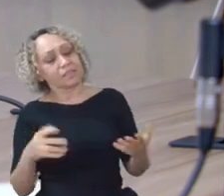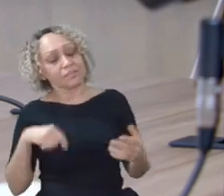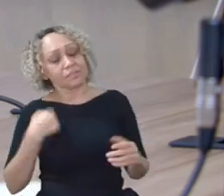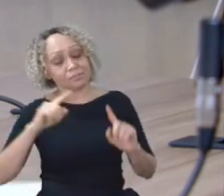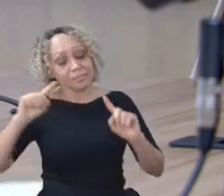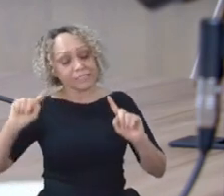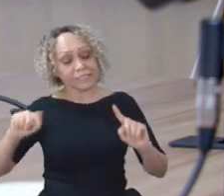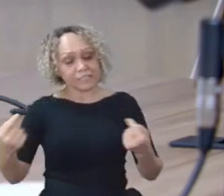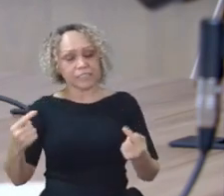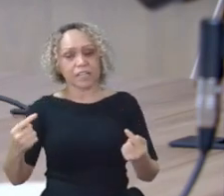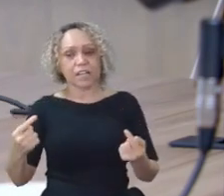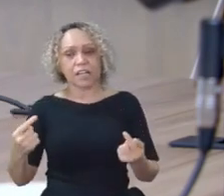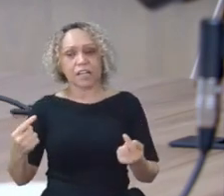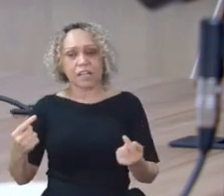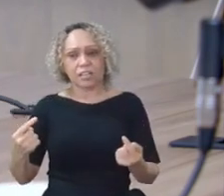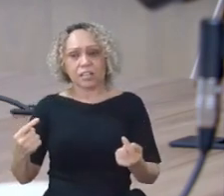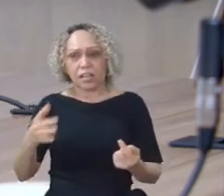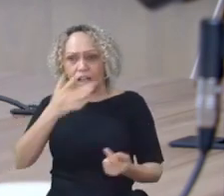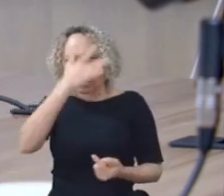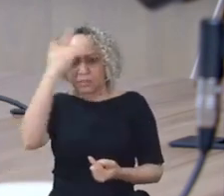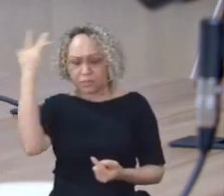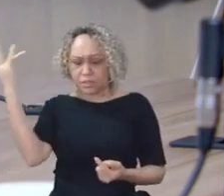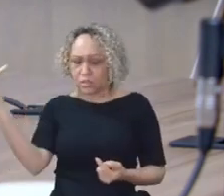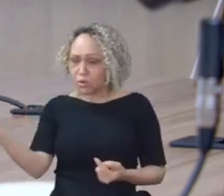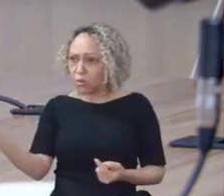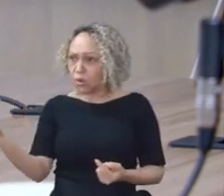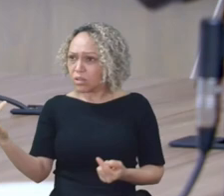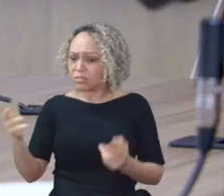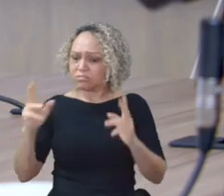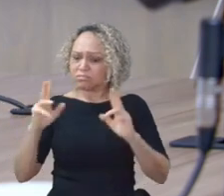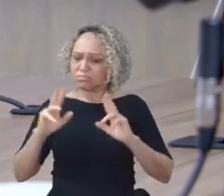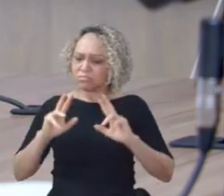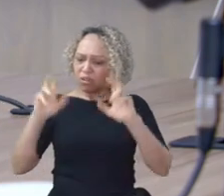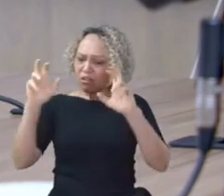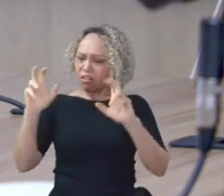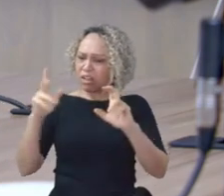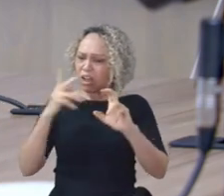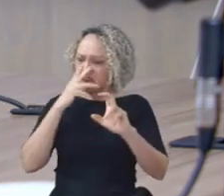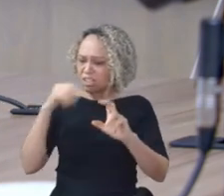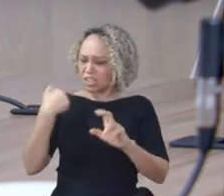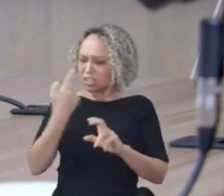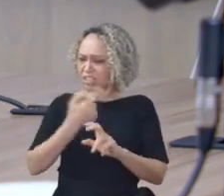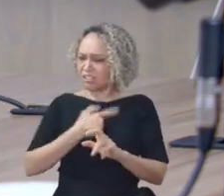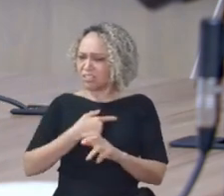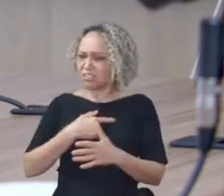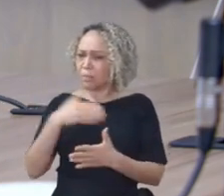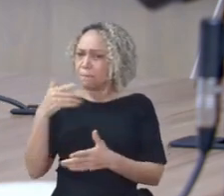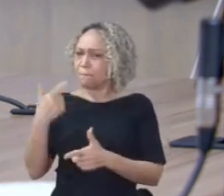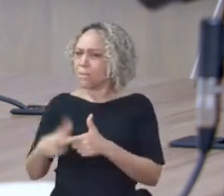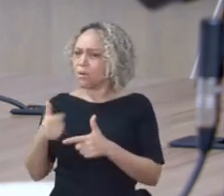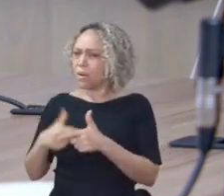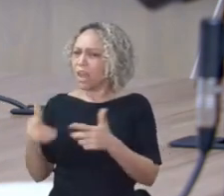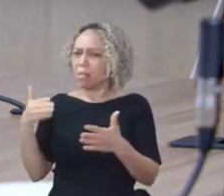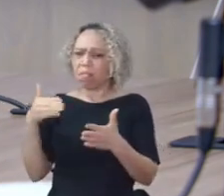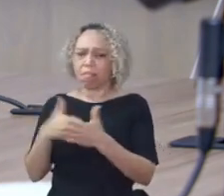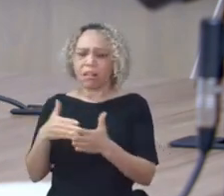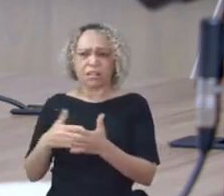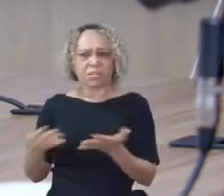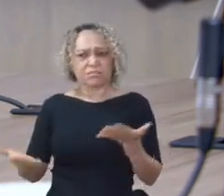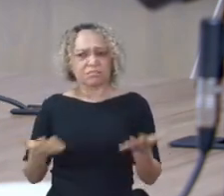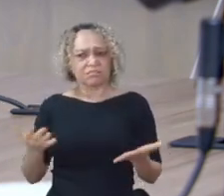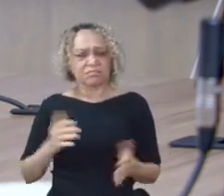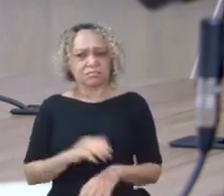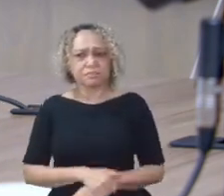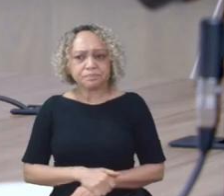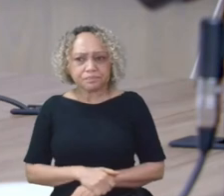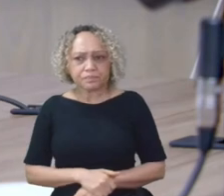de que as pessoas nos veem como barreiras ao, entre várias aspas, desenvolvimento que abarca tudo tudo isso que